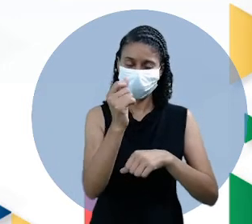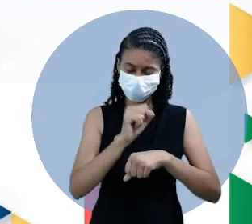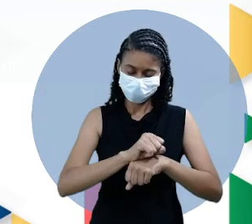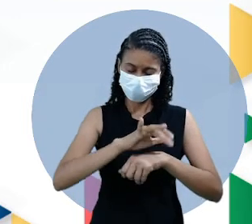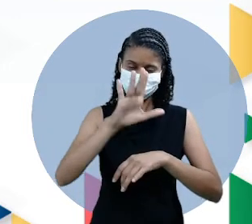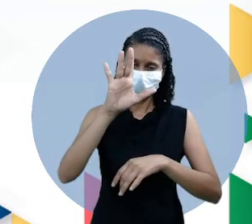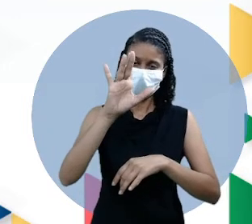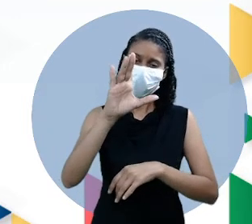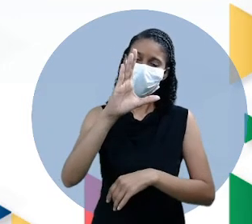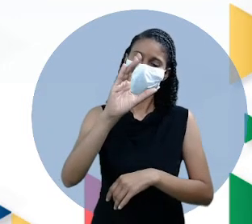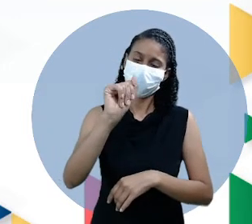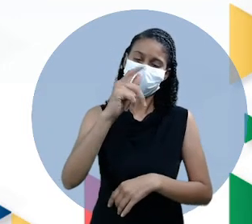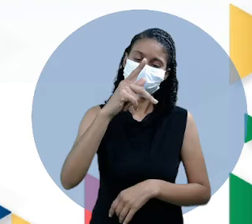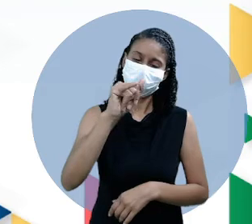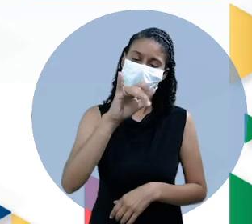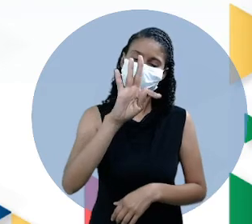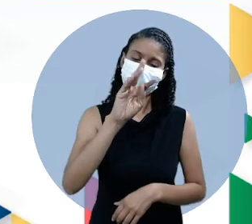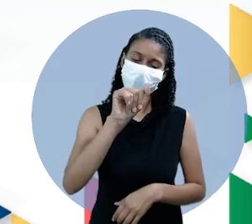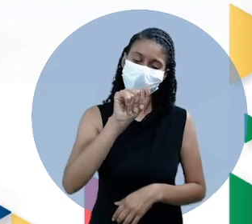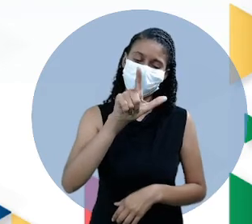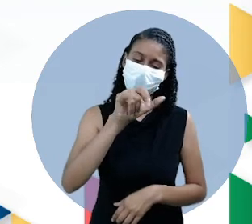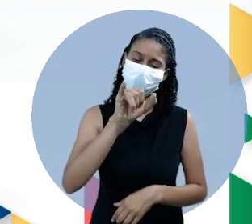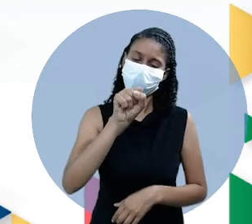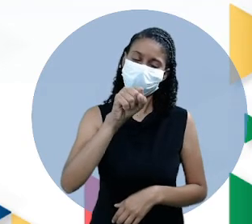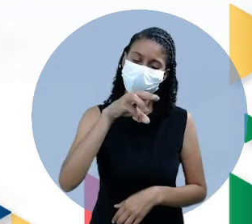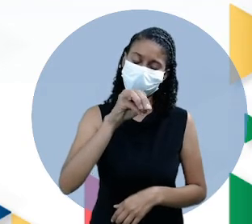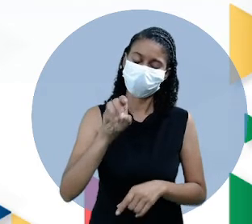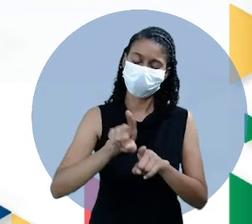países periféricos, né, que